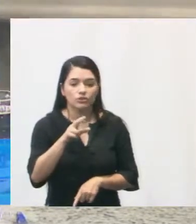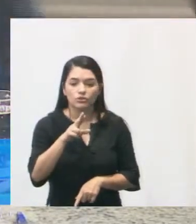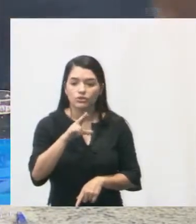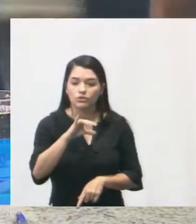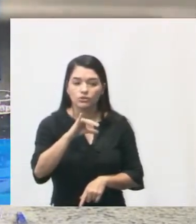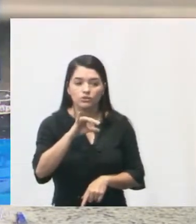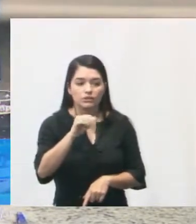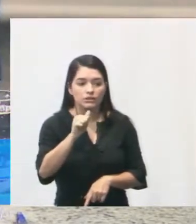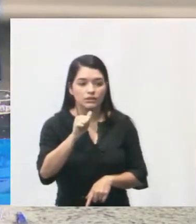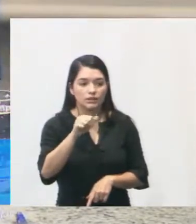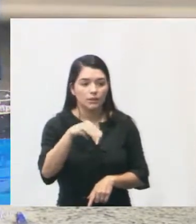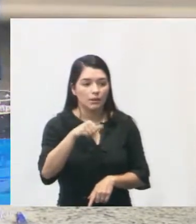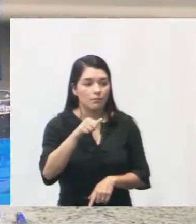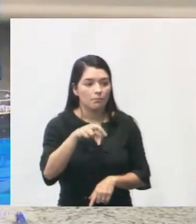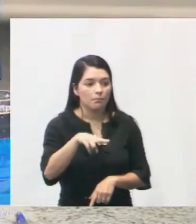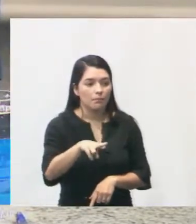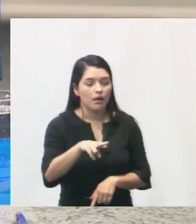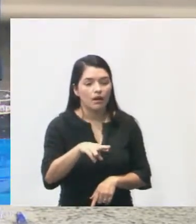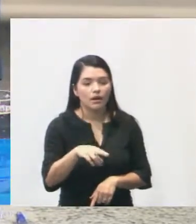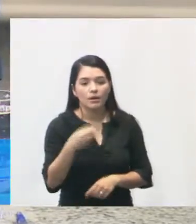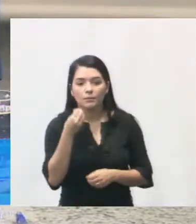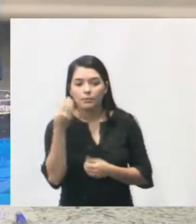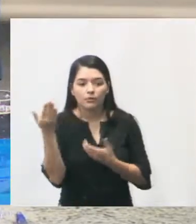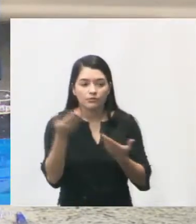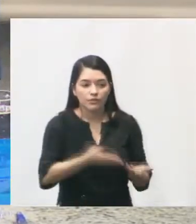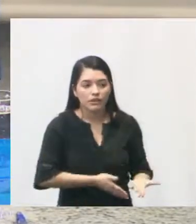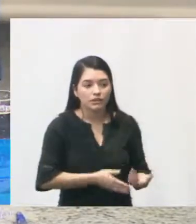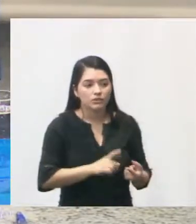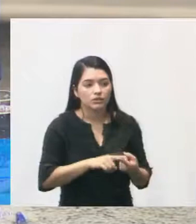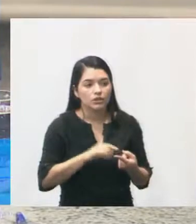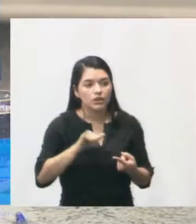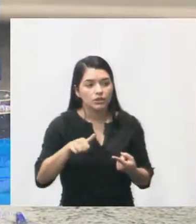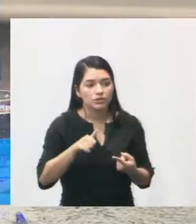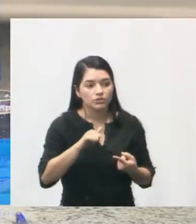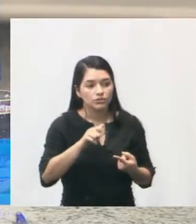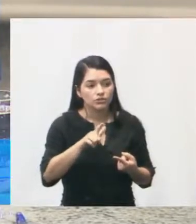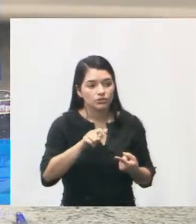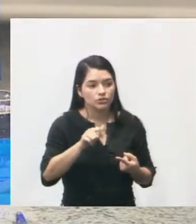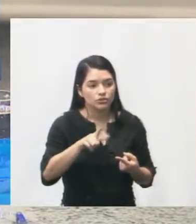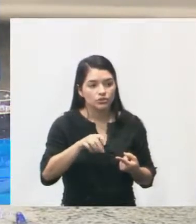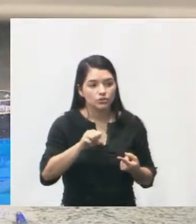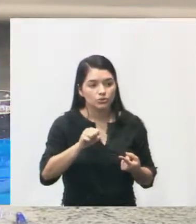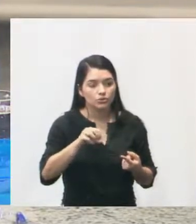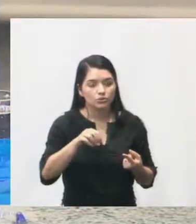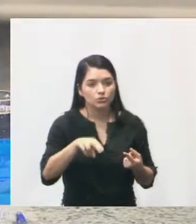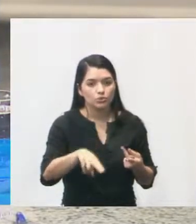lá. Seja bem-vindo, Gilson, 16º vereador.